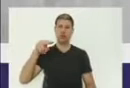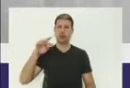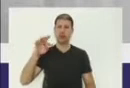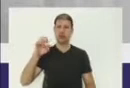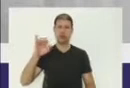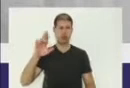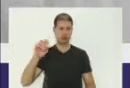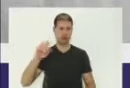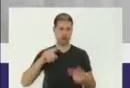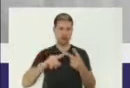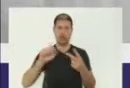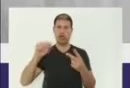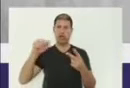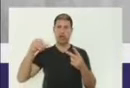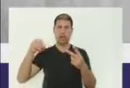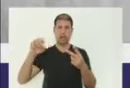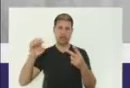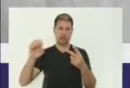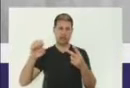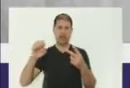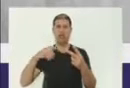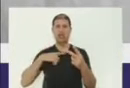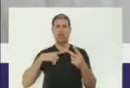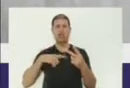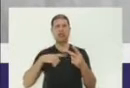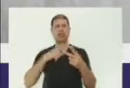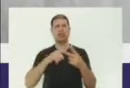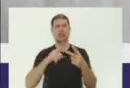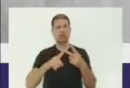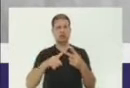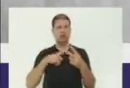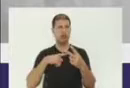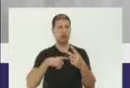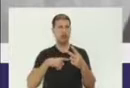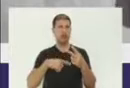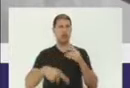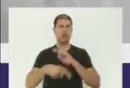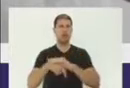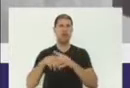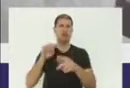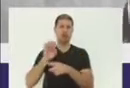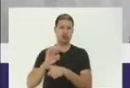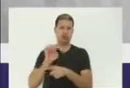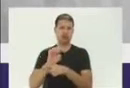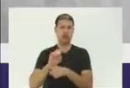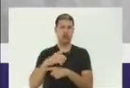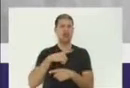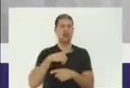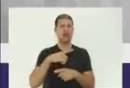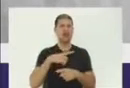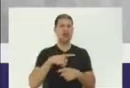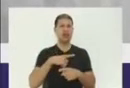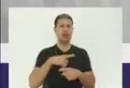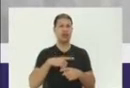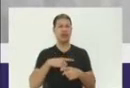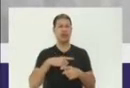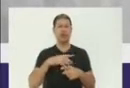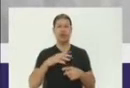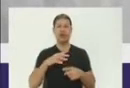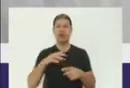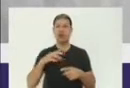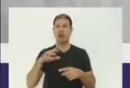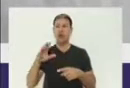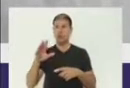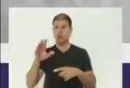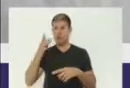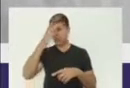Paulo é... tanto um quanto outro equipamento que são estaduais, eles têm um rol de especialistas que podem